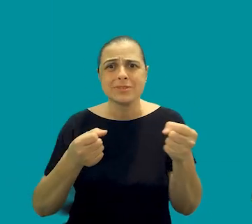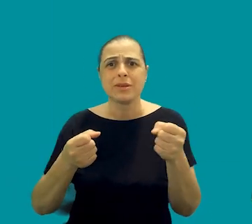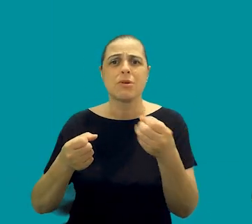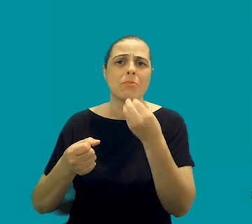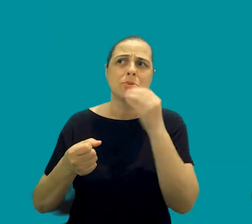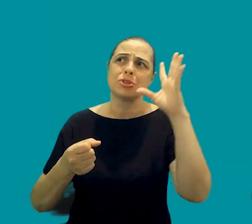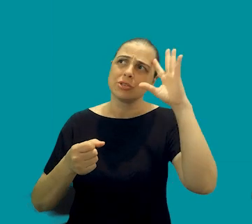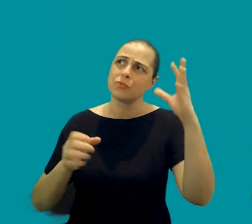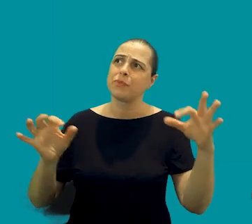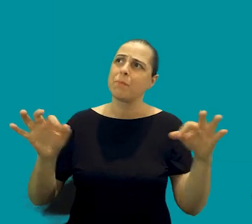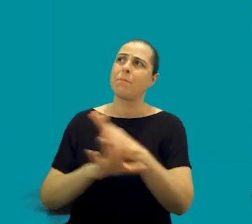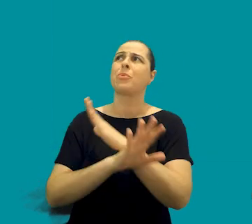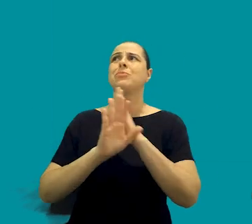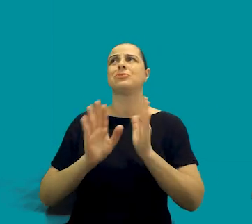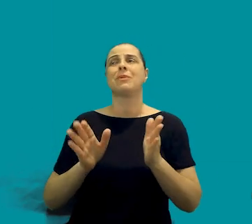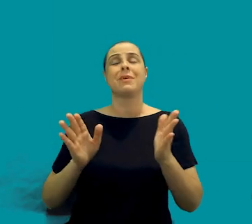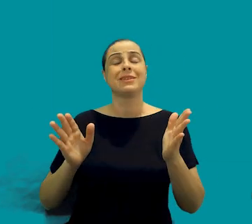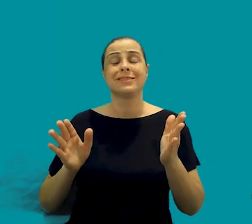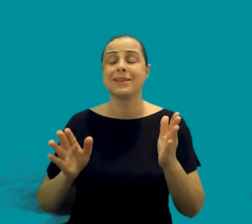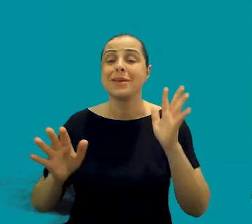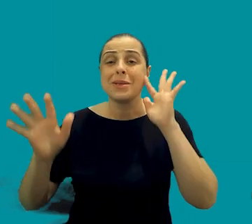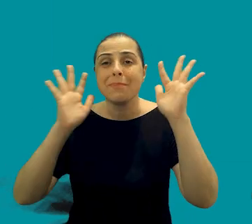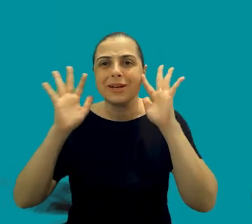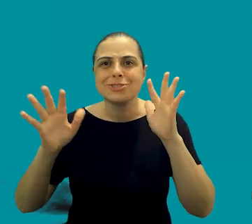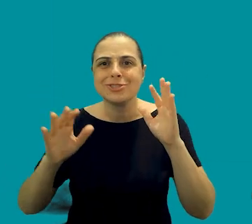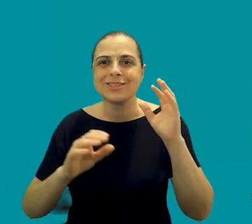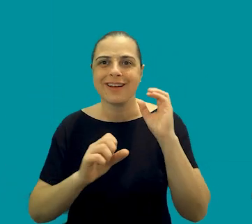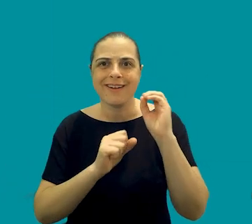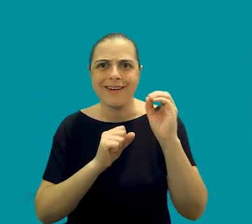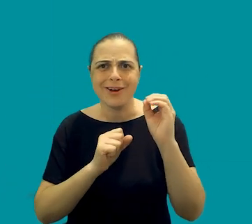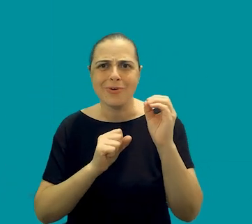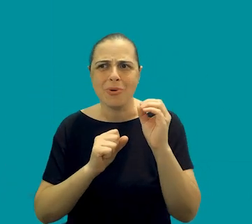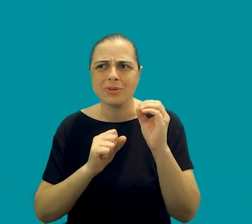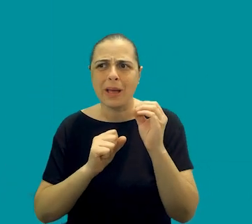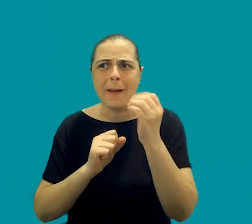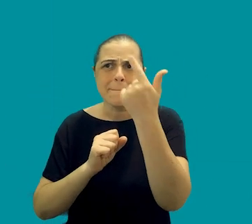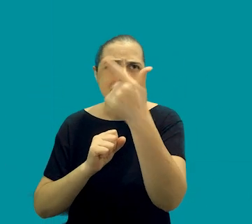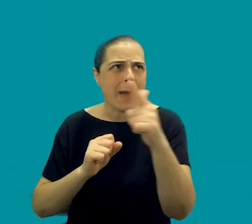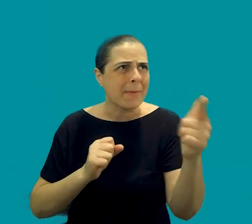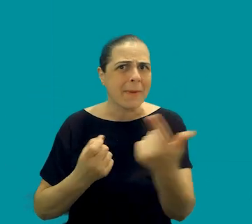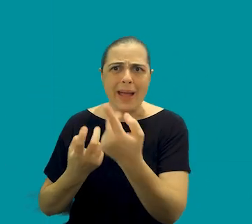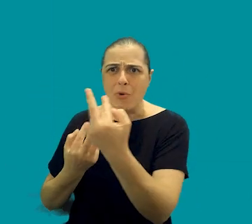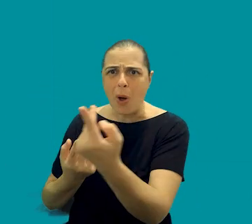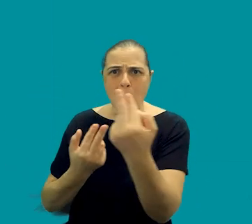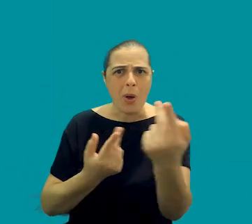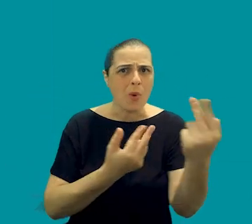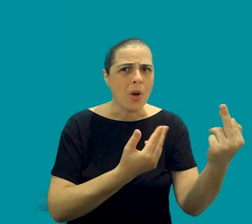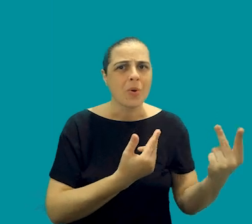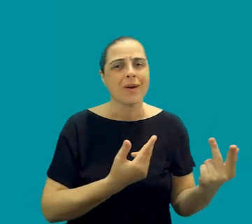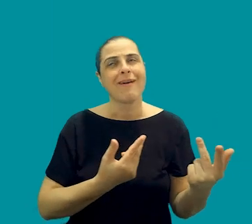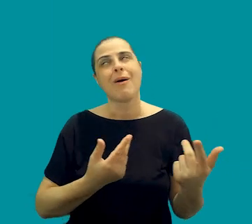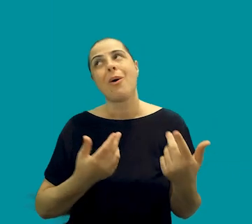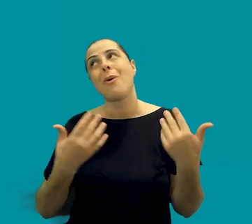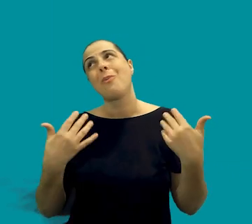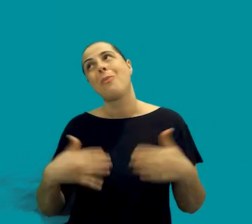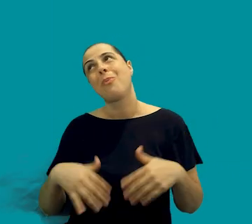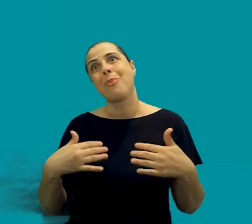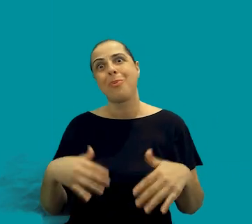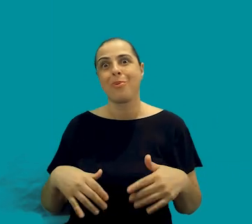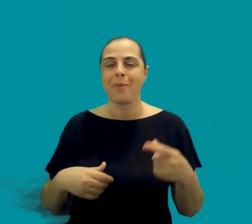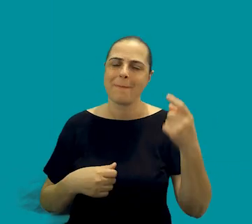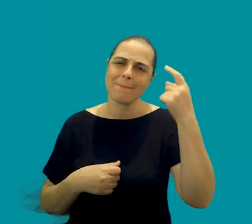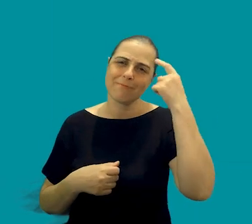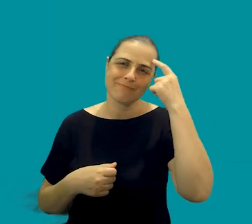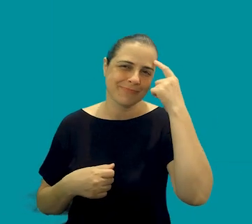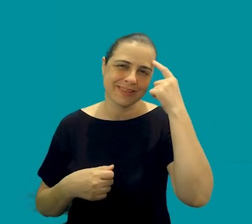percentual pequeno, assim, com a mesma pegada que vocês têm, a gente nem estaria aqui conversando sobre isso, assim, isso seria uma